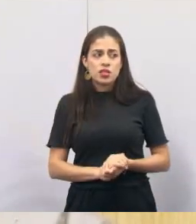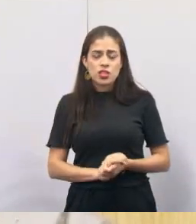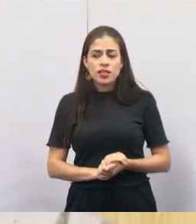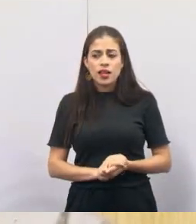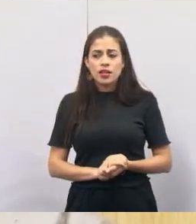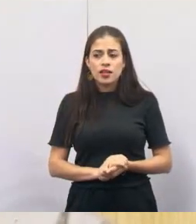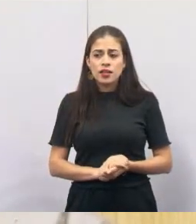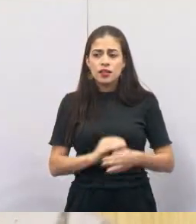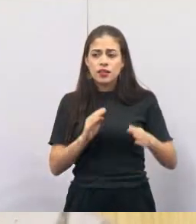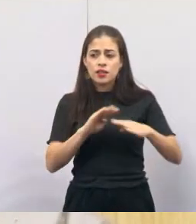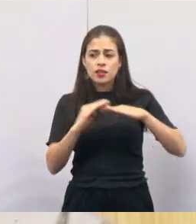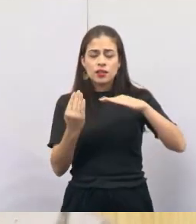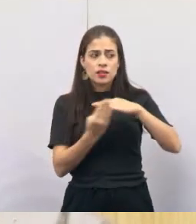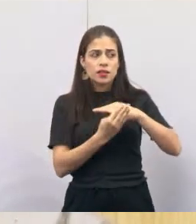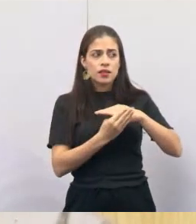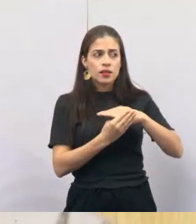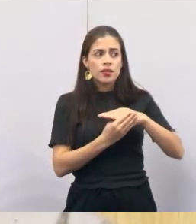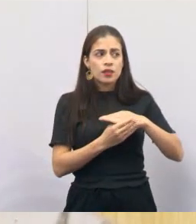Nova de Jacareí.